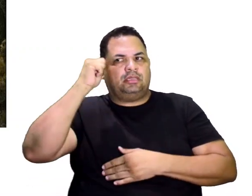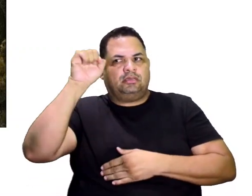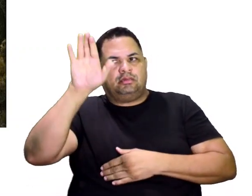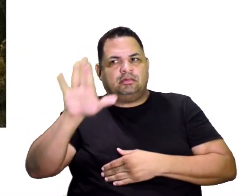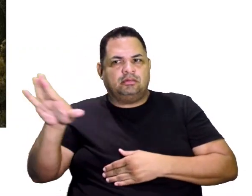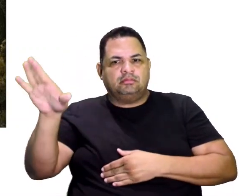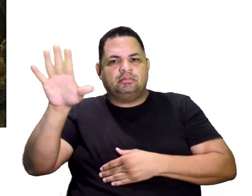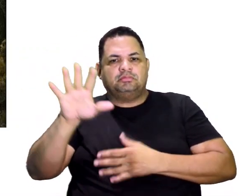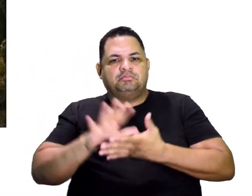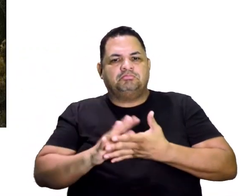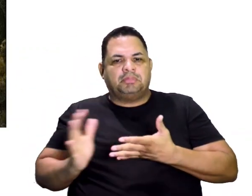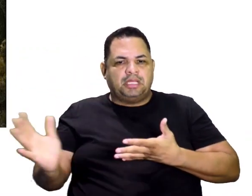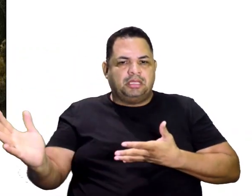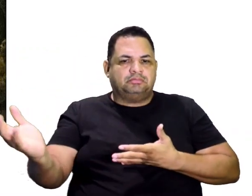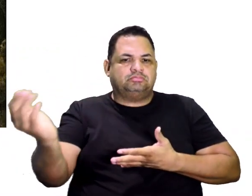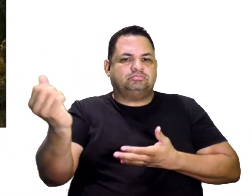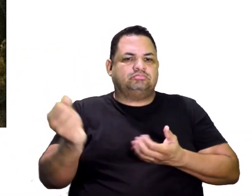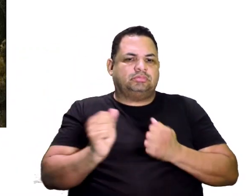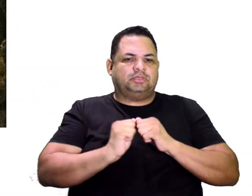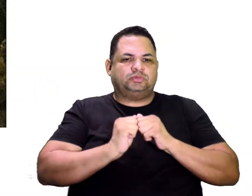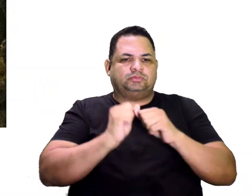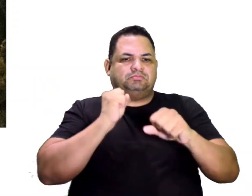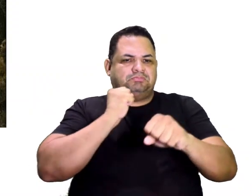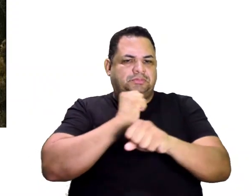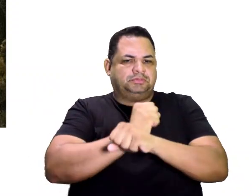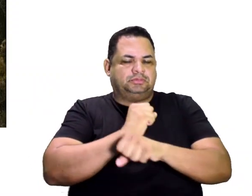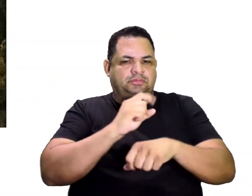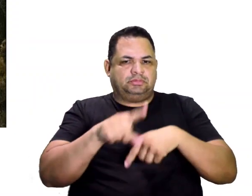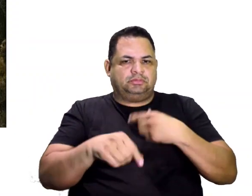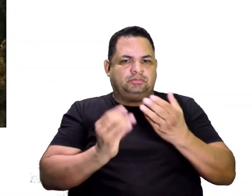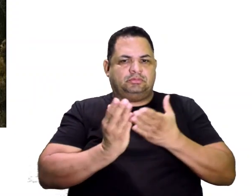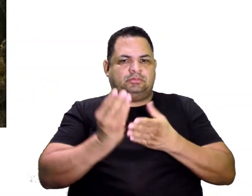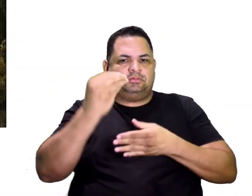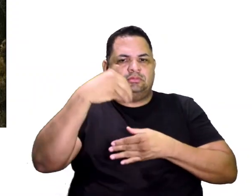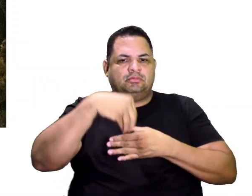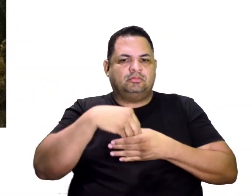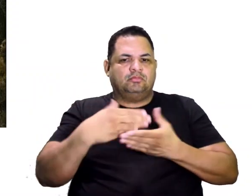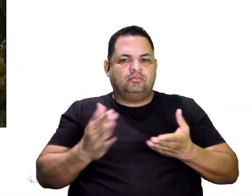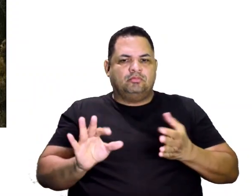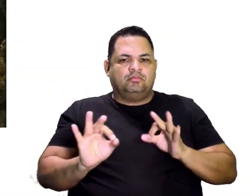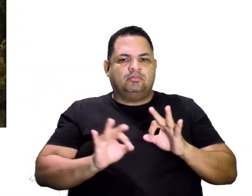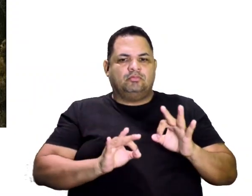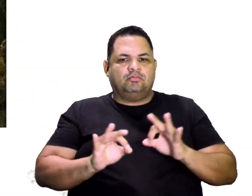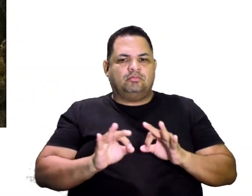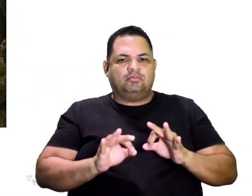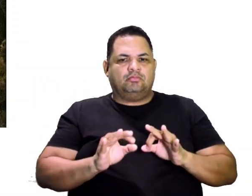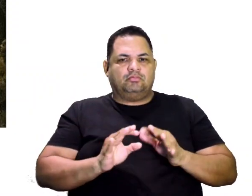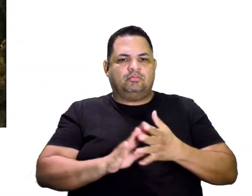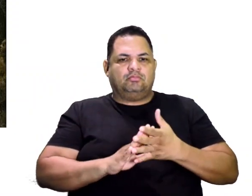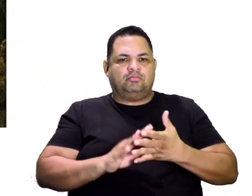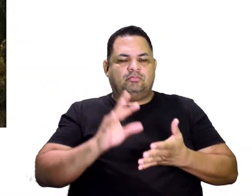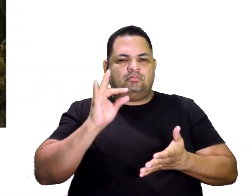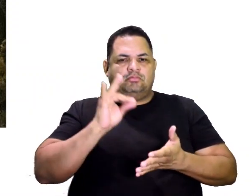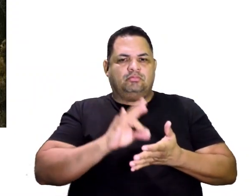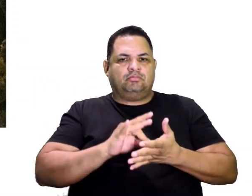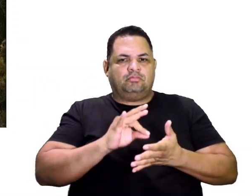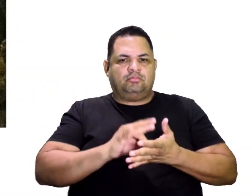africano e raptá-los e trazia para o Brasil. Então, dentro destes